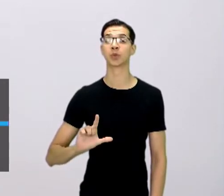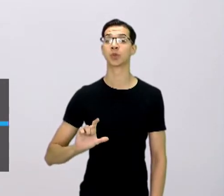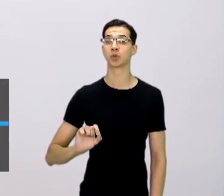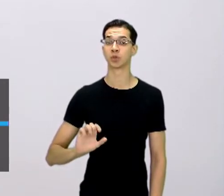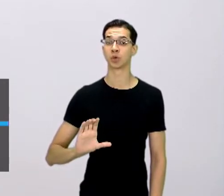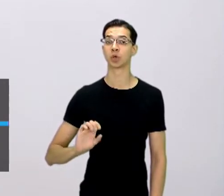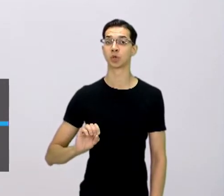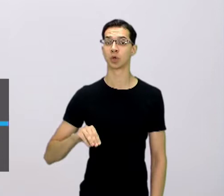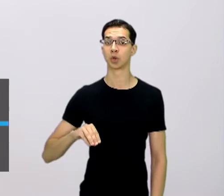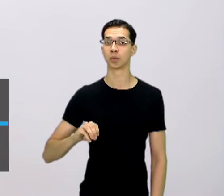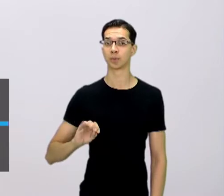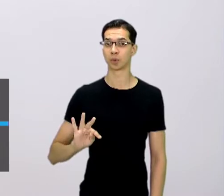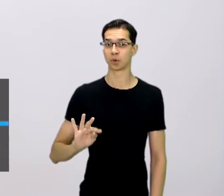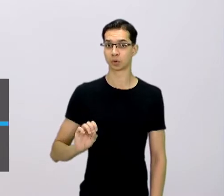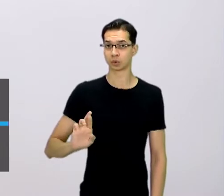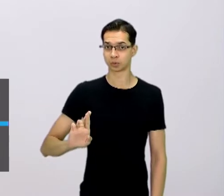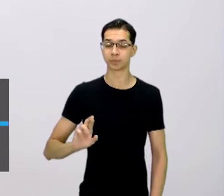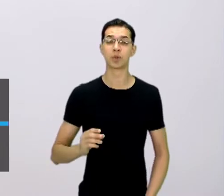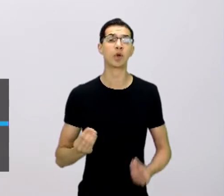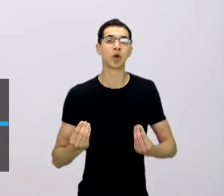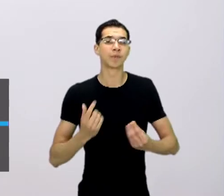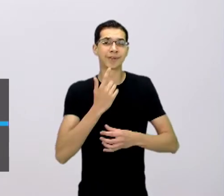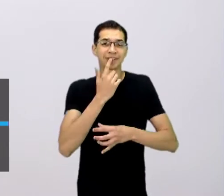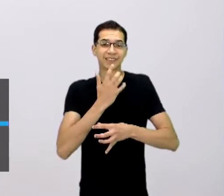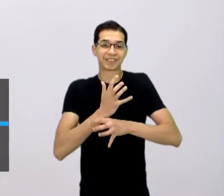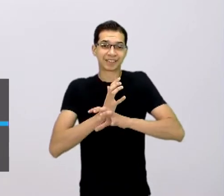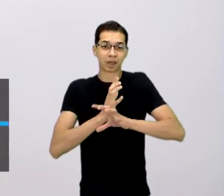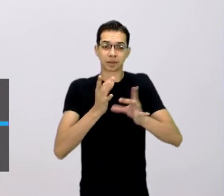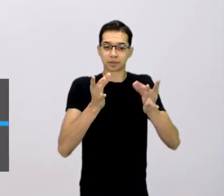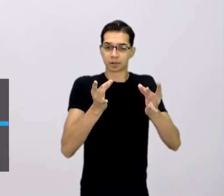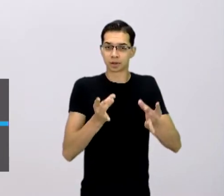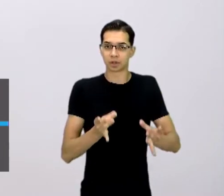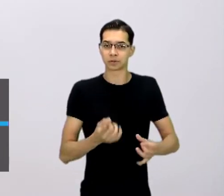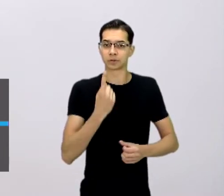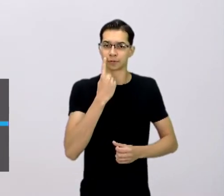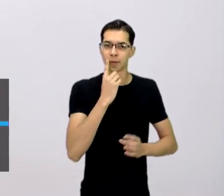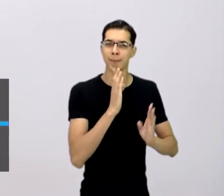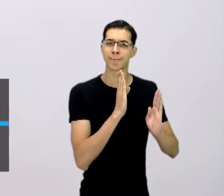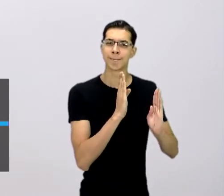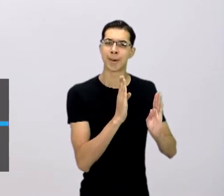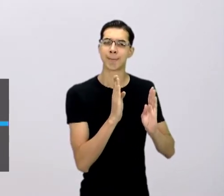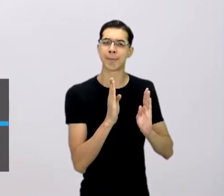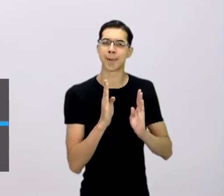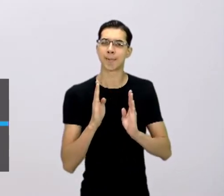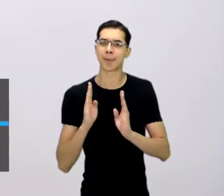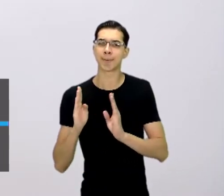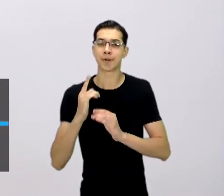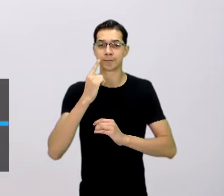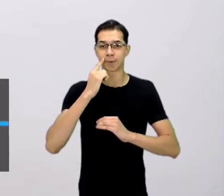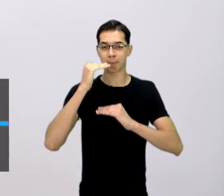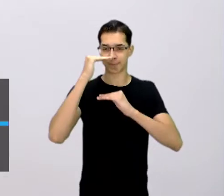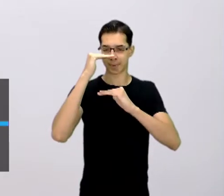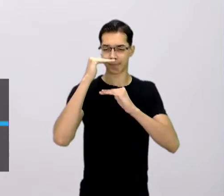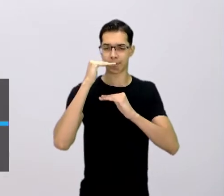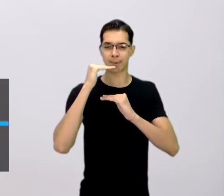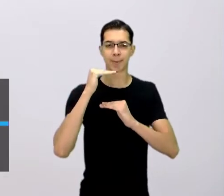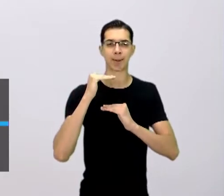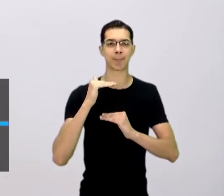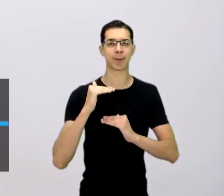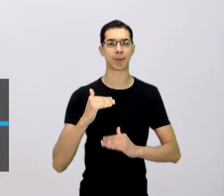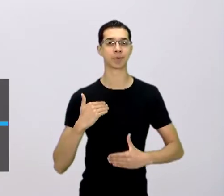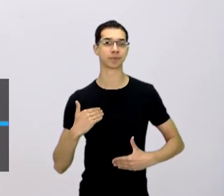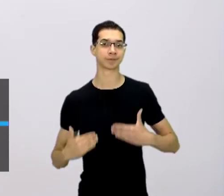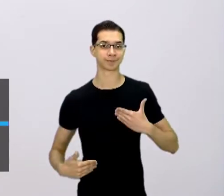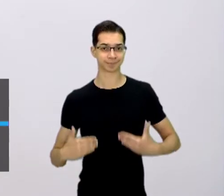partes, como a gente consegue visualizar e posteriormente, ou seja, nas próximas aulas, a gente vai entrando um pouco mais